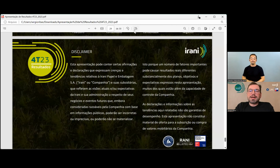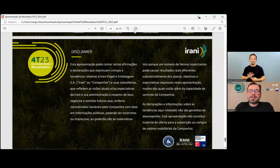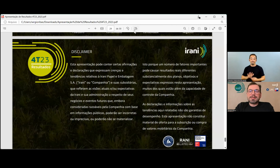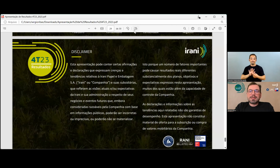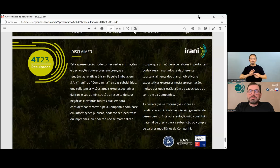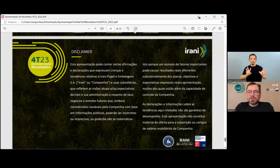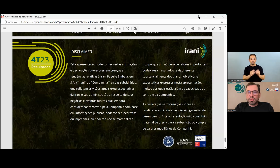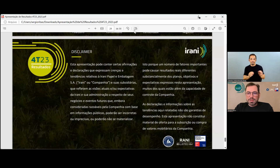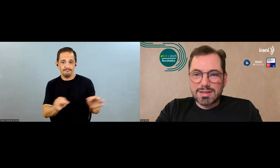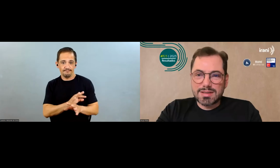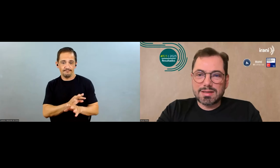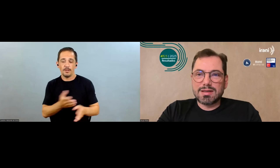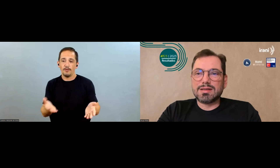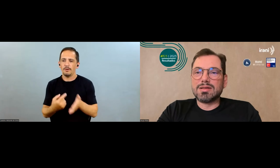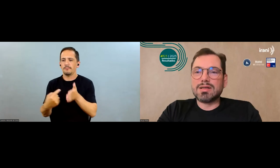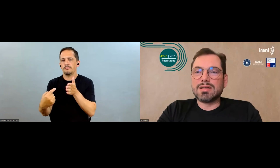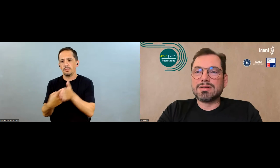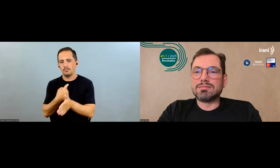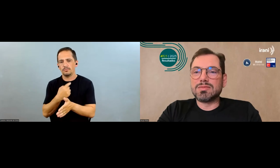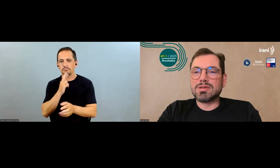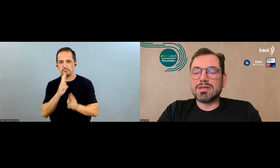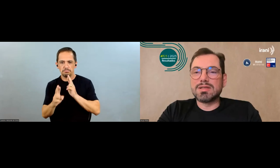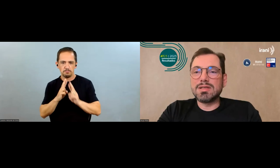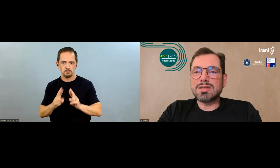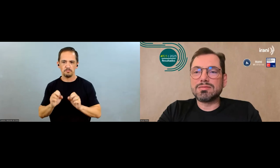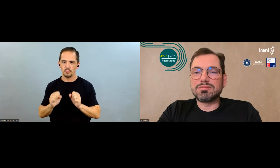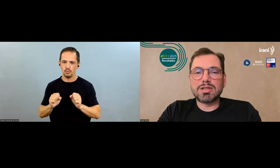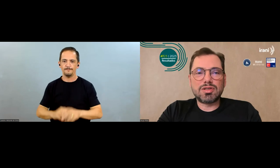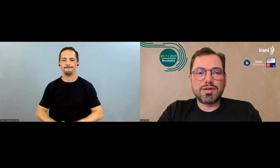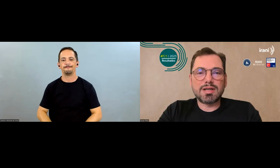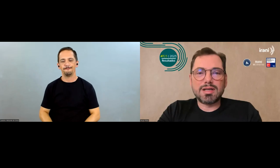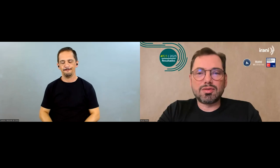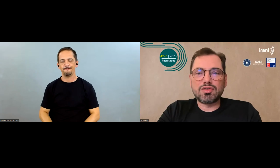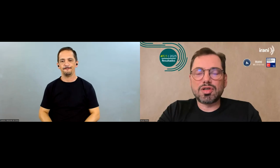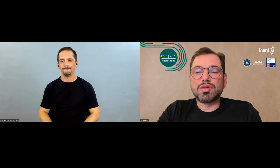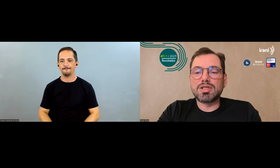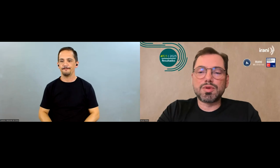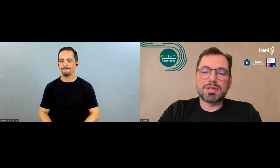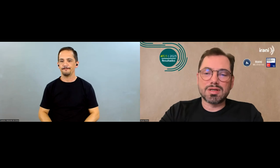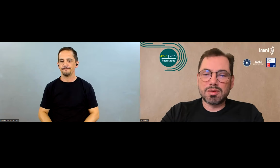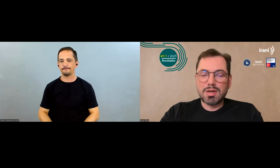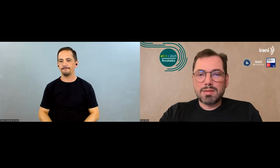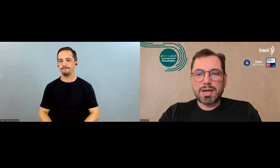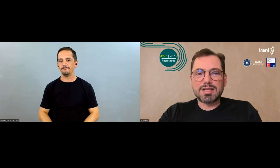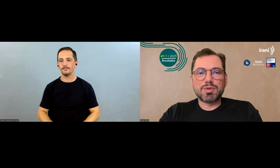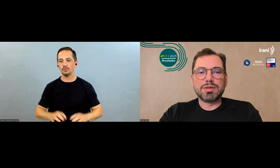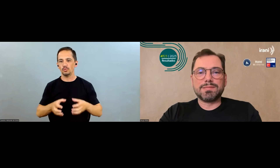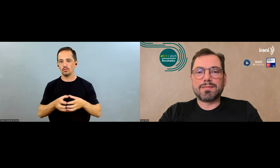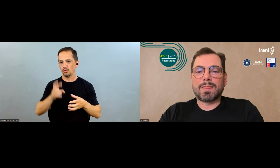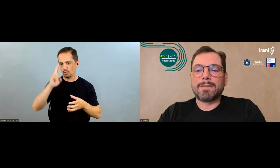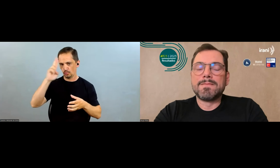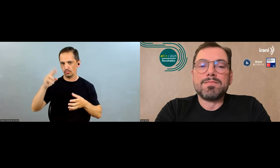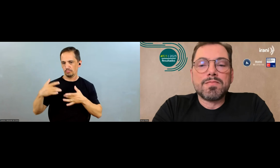para perguntas eh que existam e a gente fica aqui toda a diretoria a disposição para